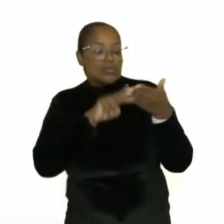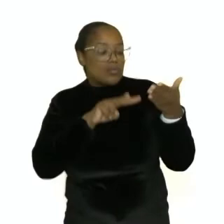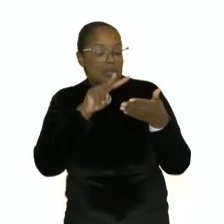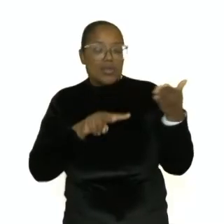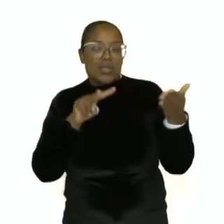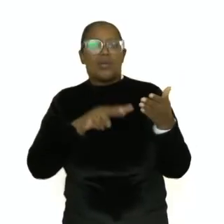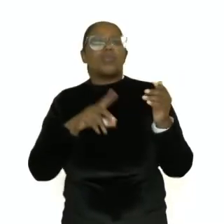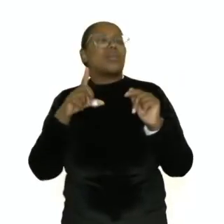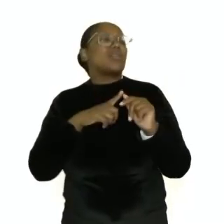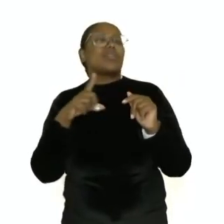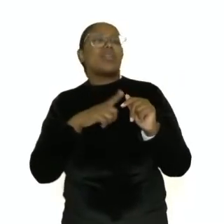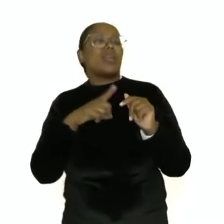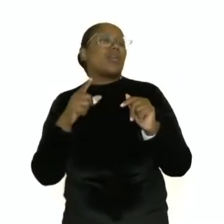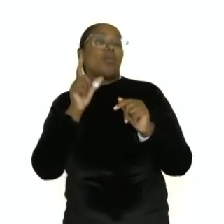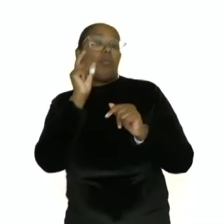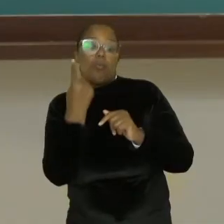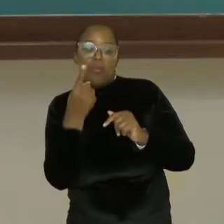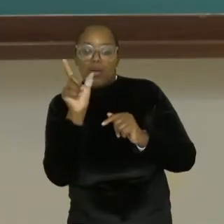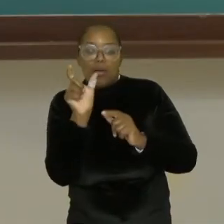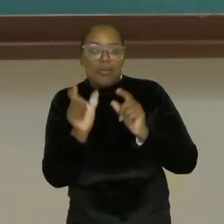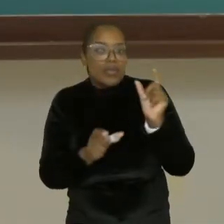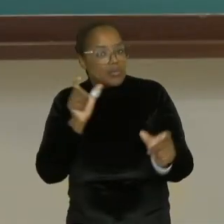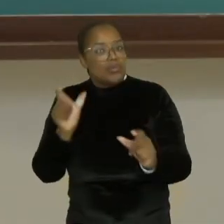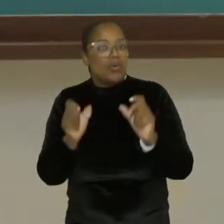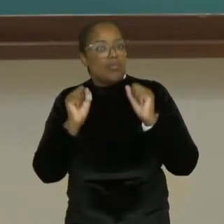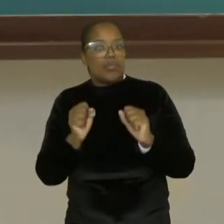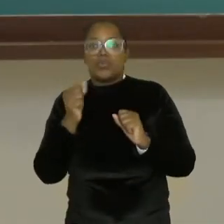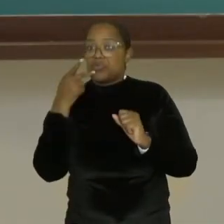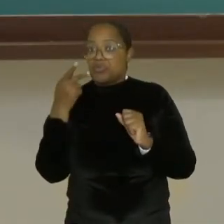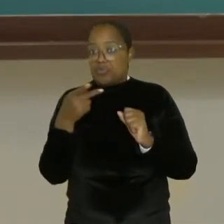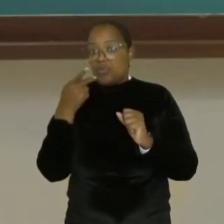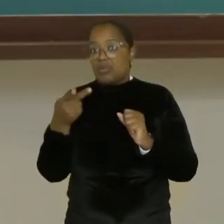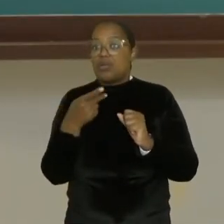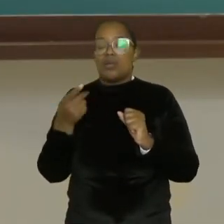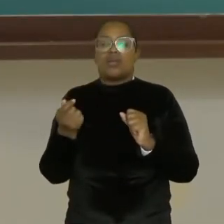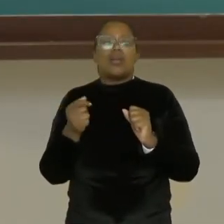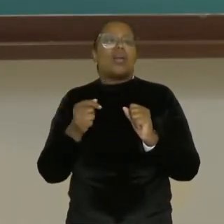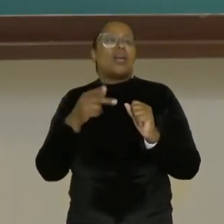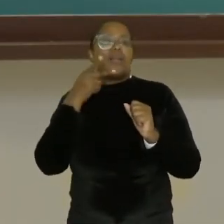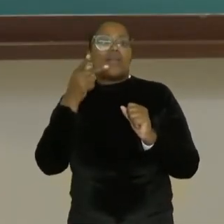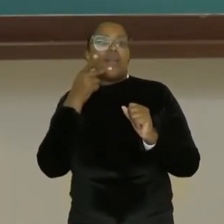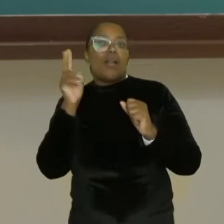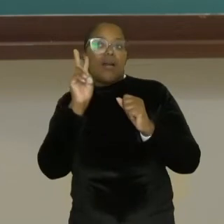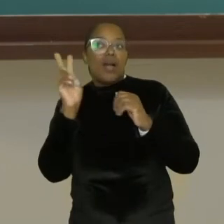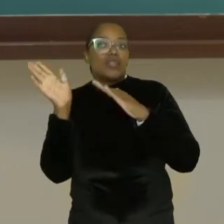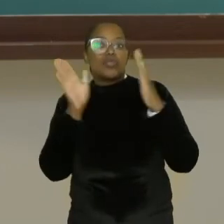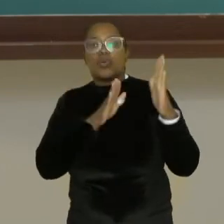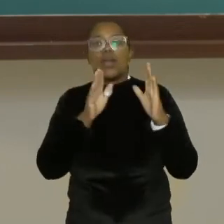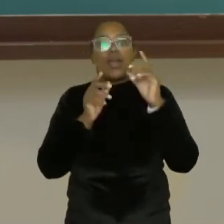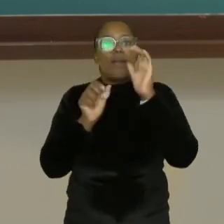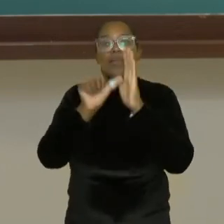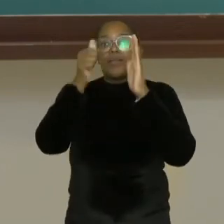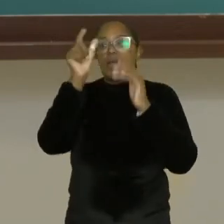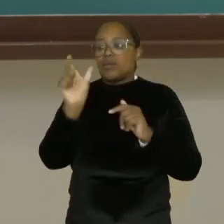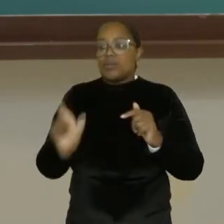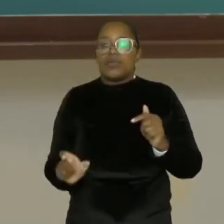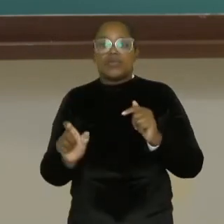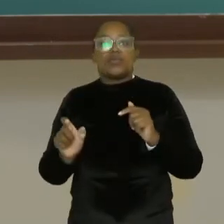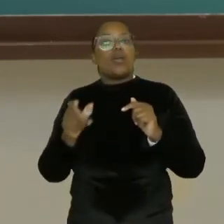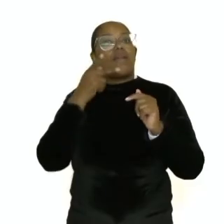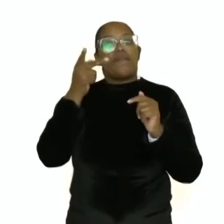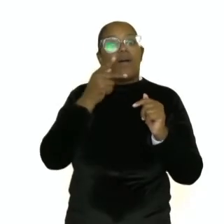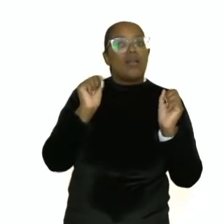narrador, que pode ser uma das personagens, o narrador-personagem, ou seja, ele narra a história em primeira pessoa e participa das